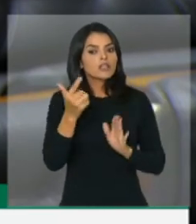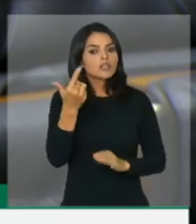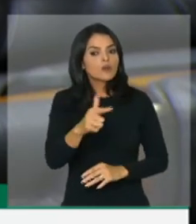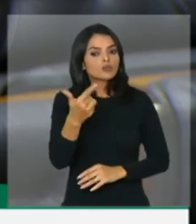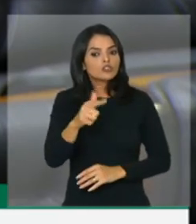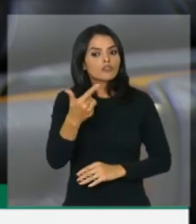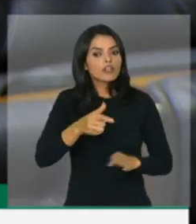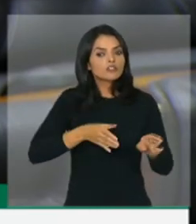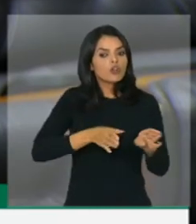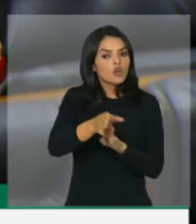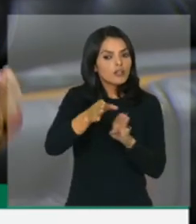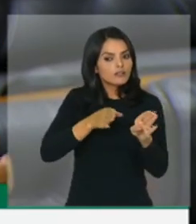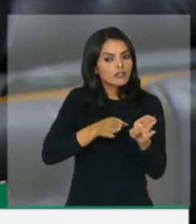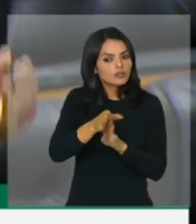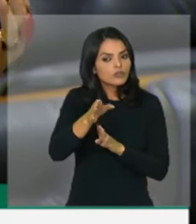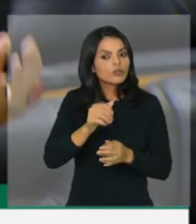as